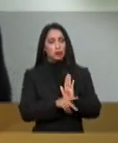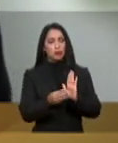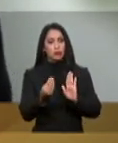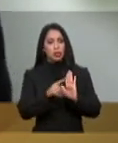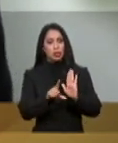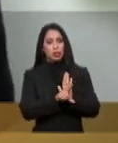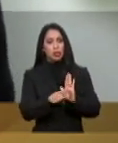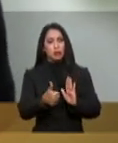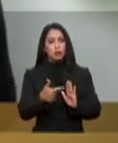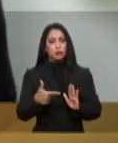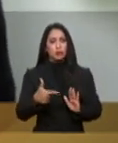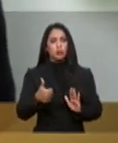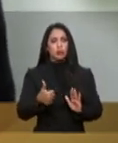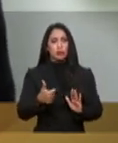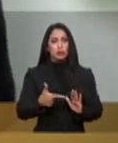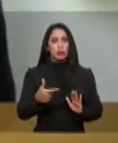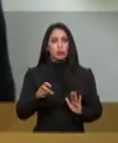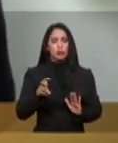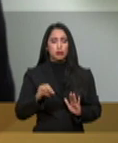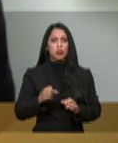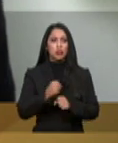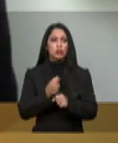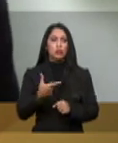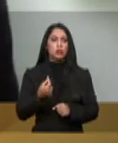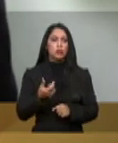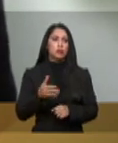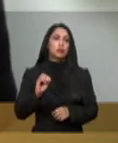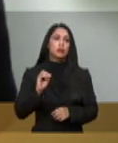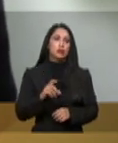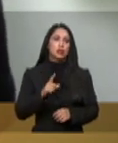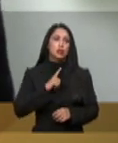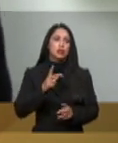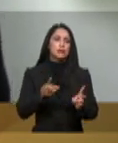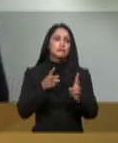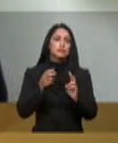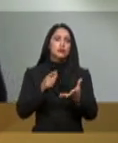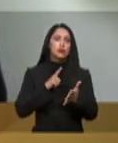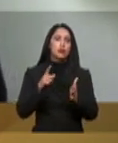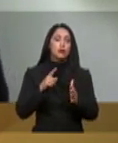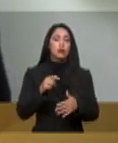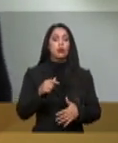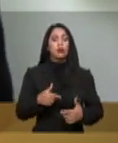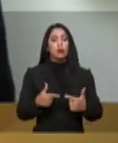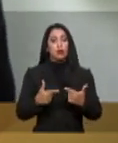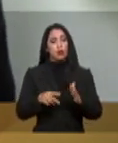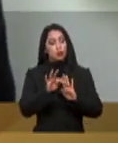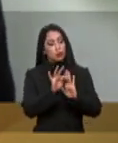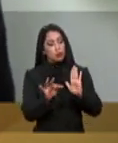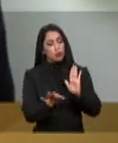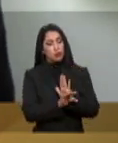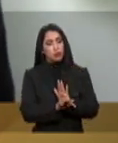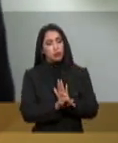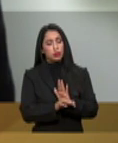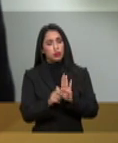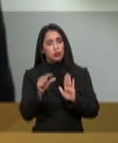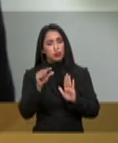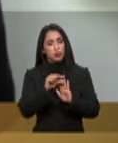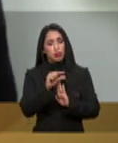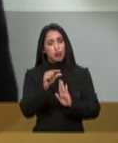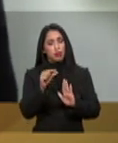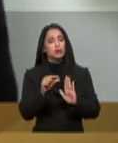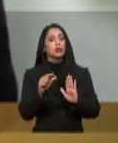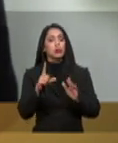Lei 12.350 de 2010, que conferiu a atual redação ao caput do artigo